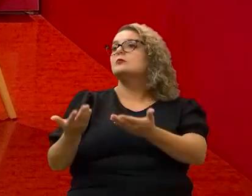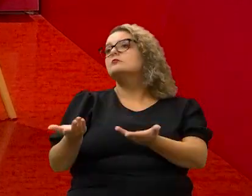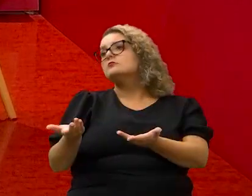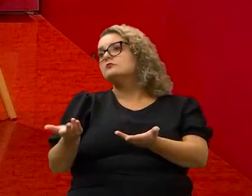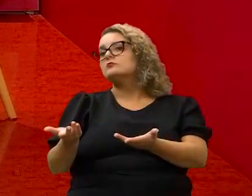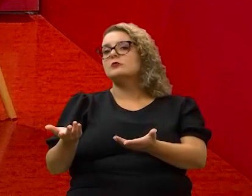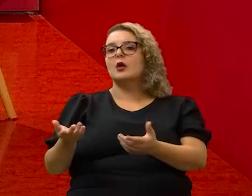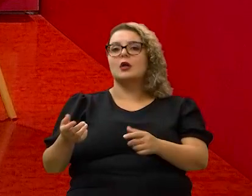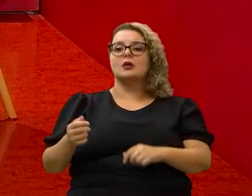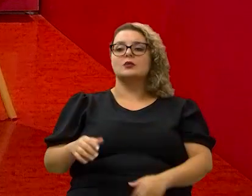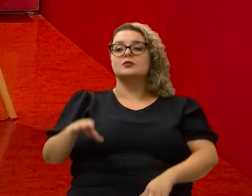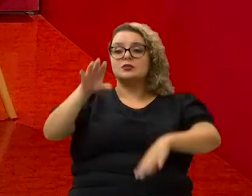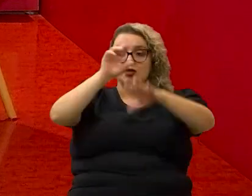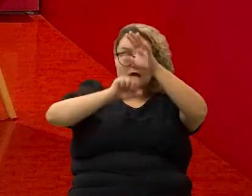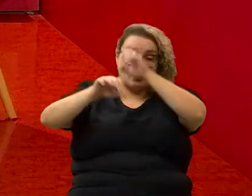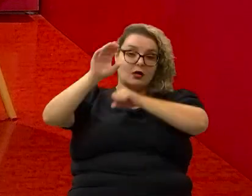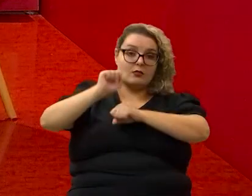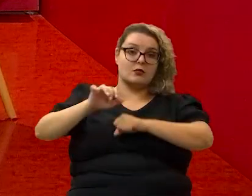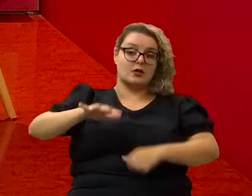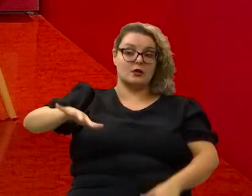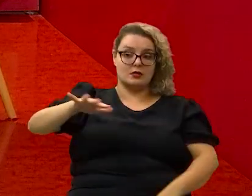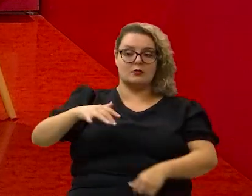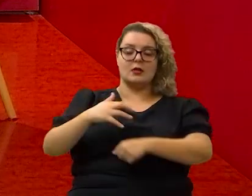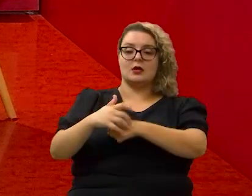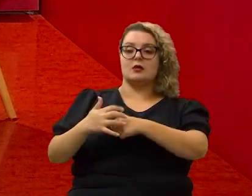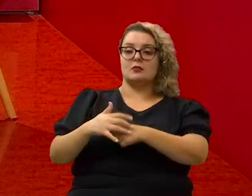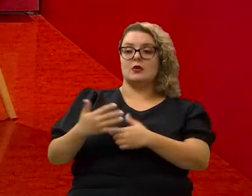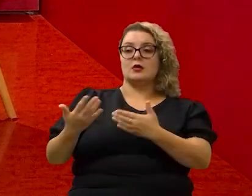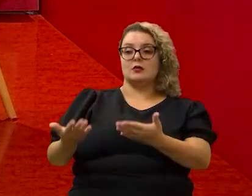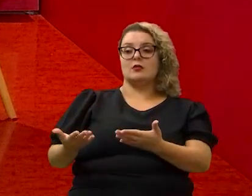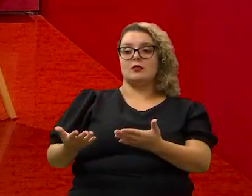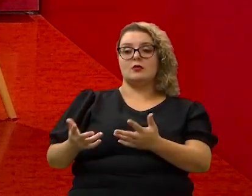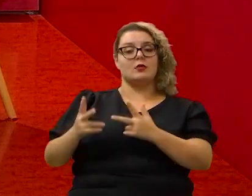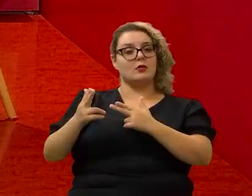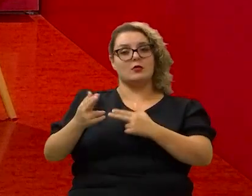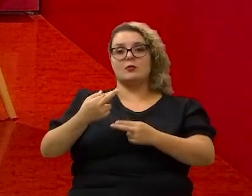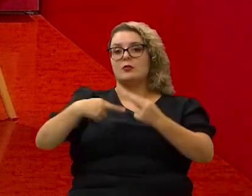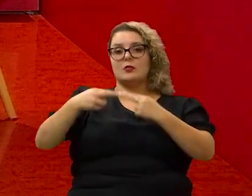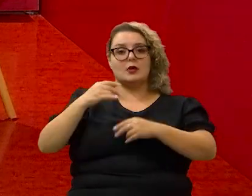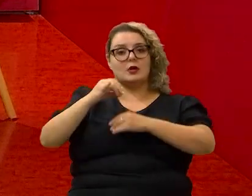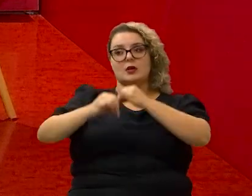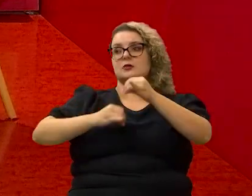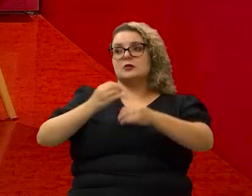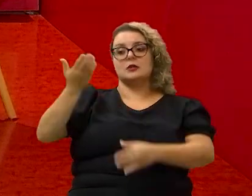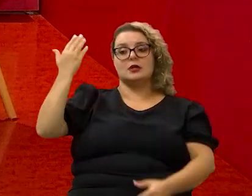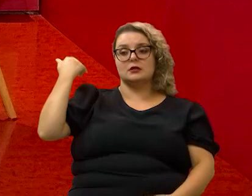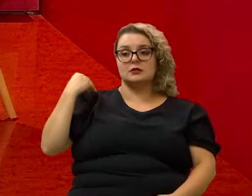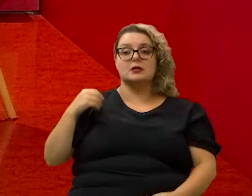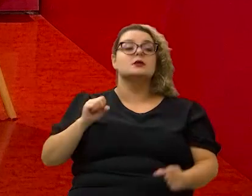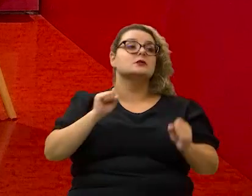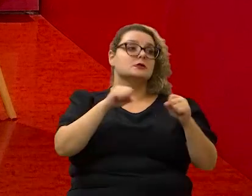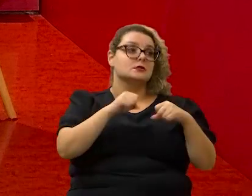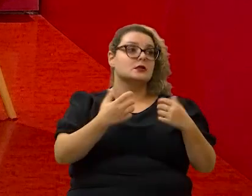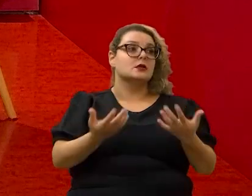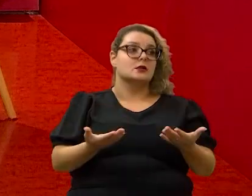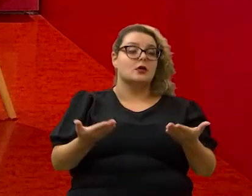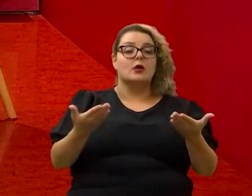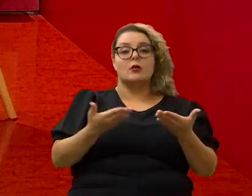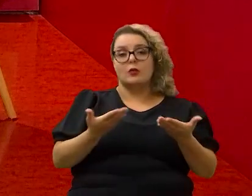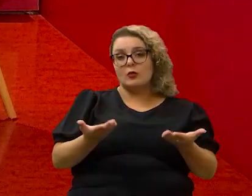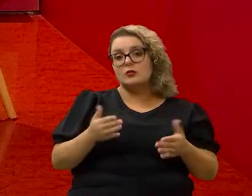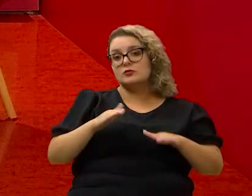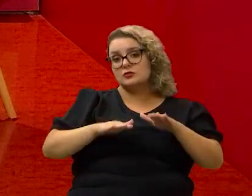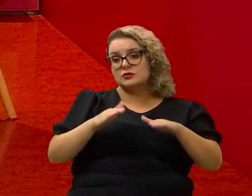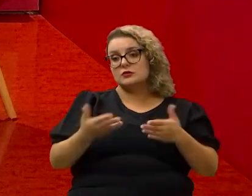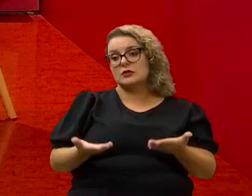vamos dizer, de alfabetização com relação a essa ferramenta. Como foi com relação à internet, né? Hoje